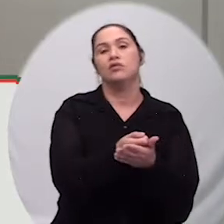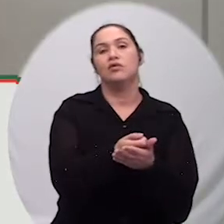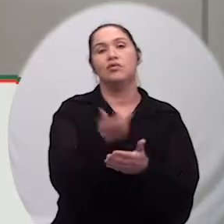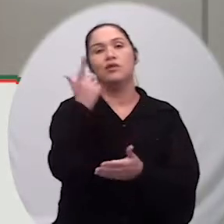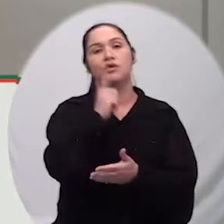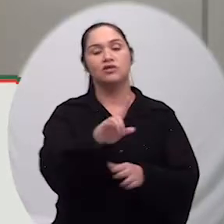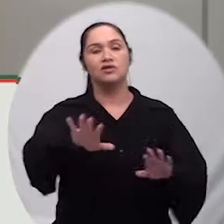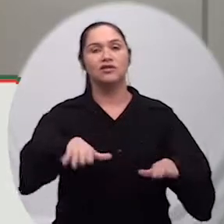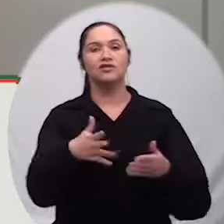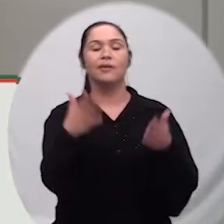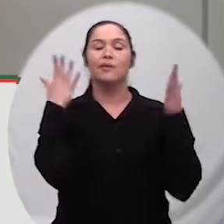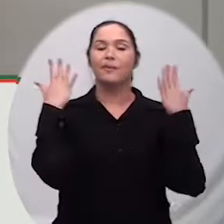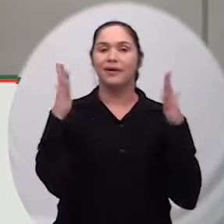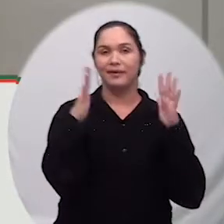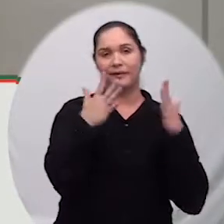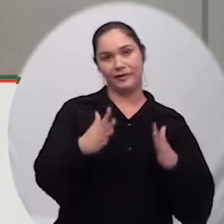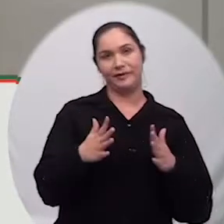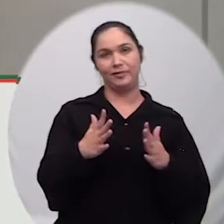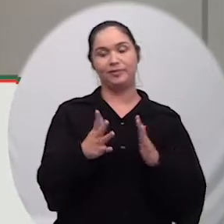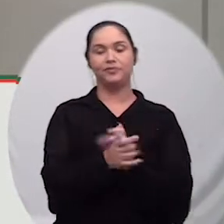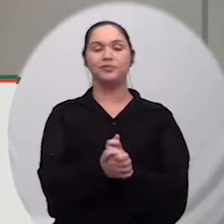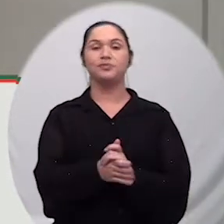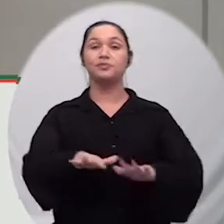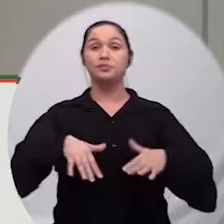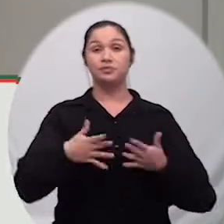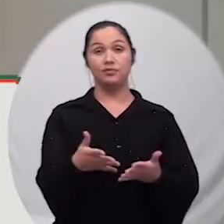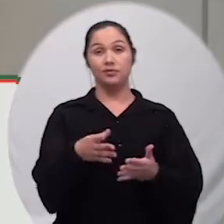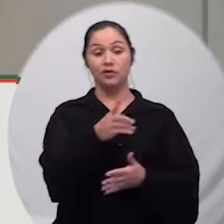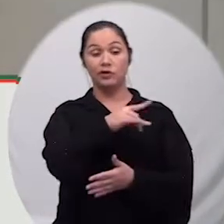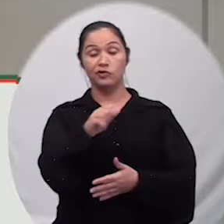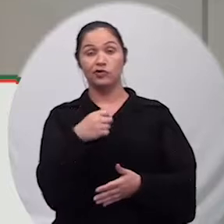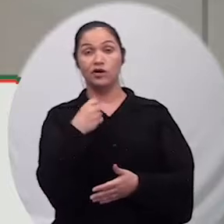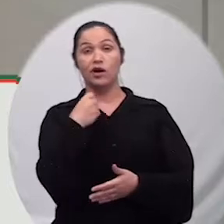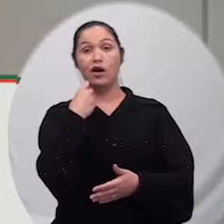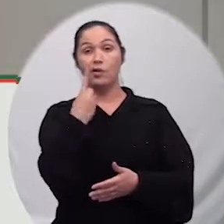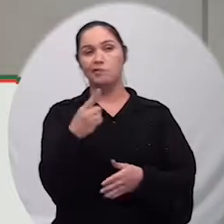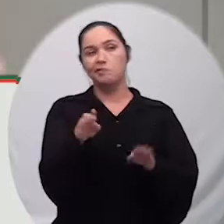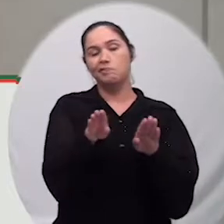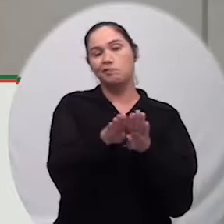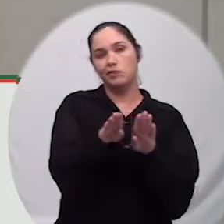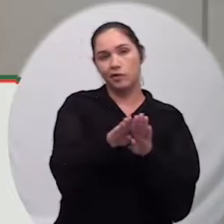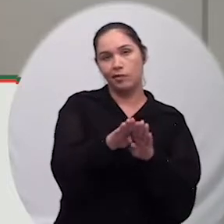então meus parabéns a ele também. Nesse mesmo dia, dia 1º,